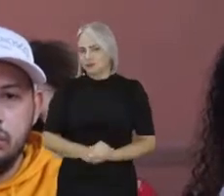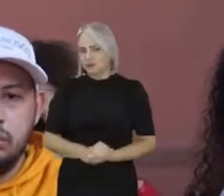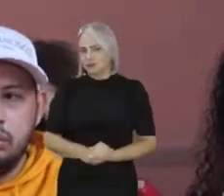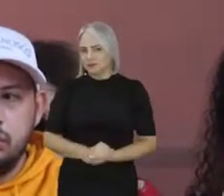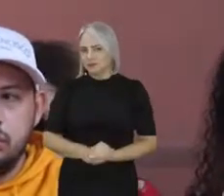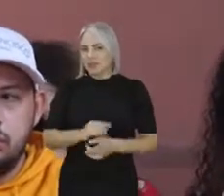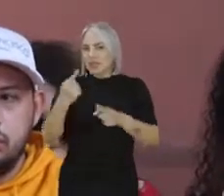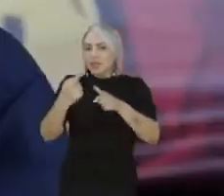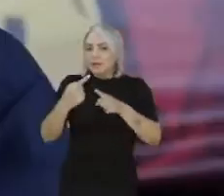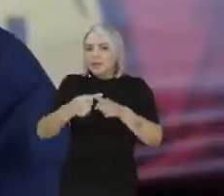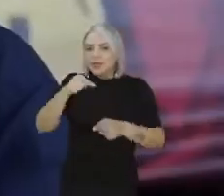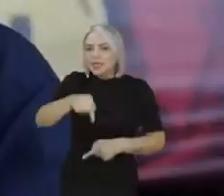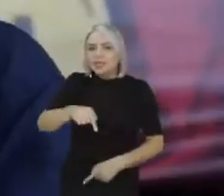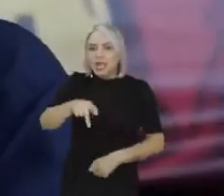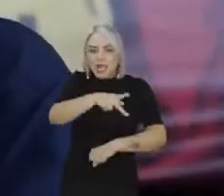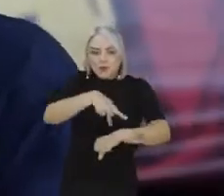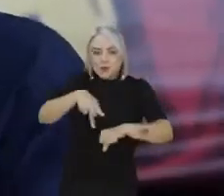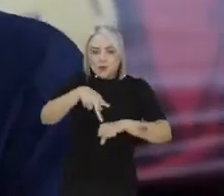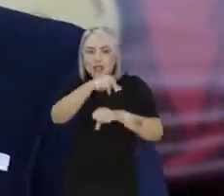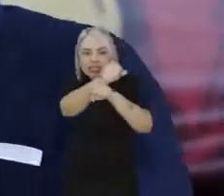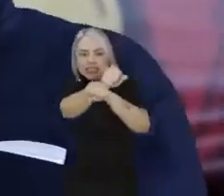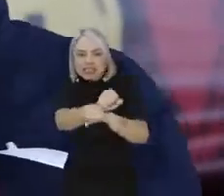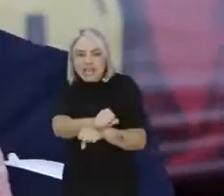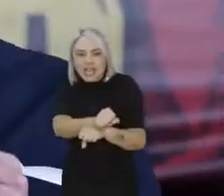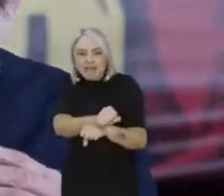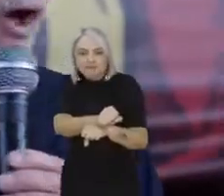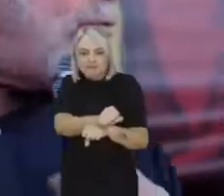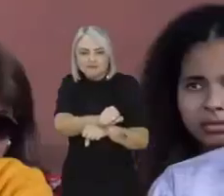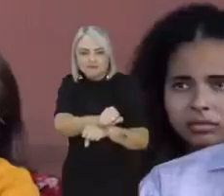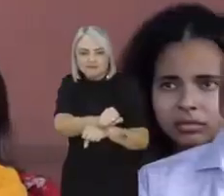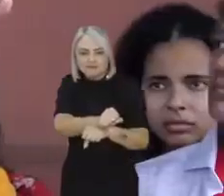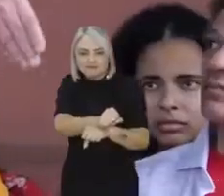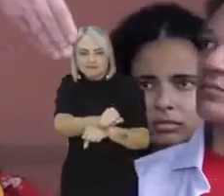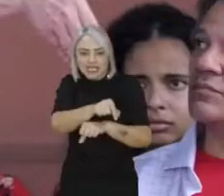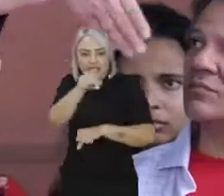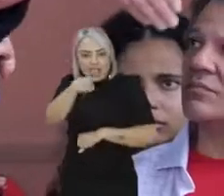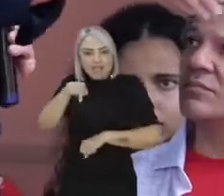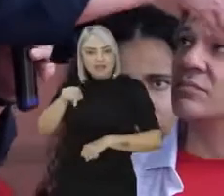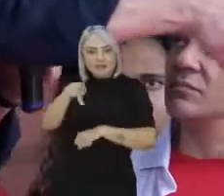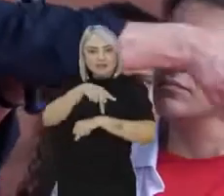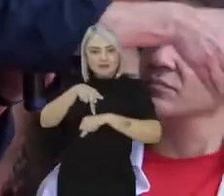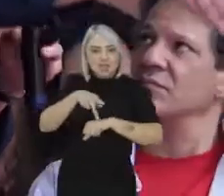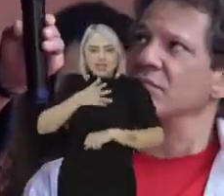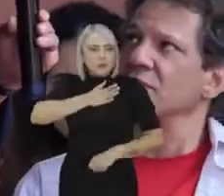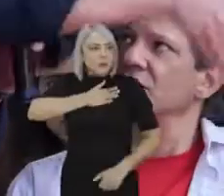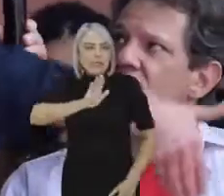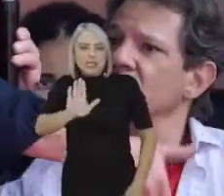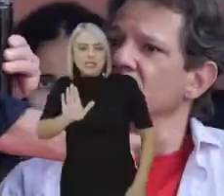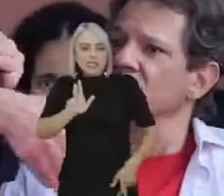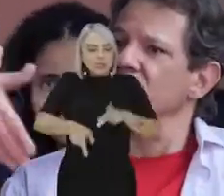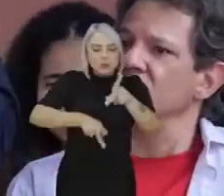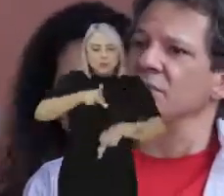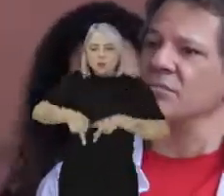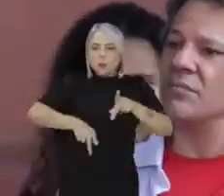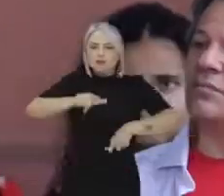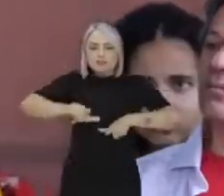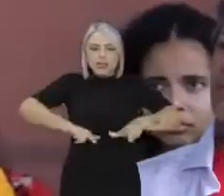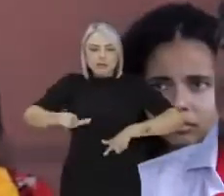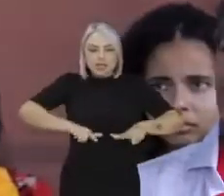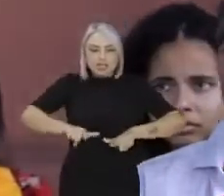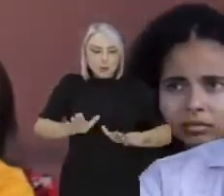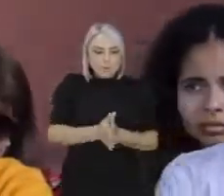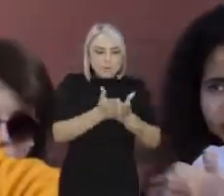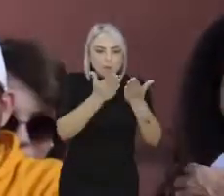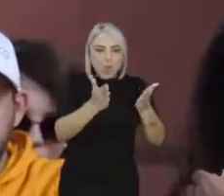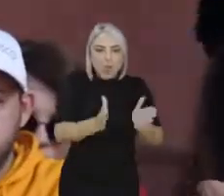país escravista. Esse país não queria que o povo trabalhador, o povo pobre, tivesse